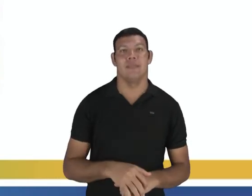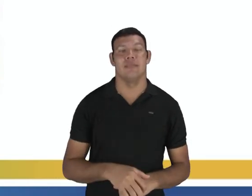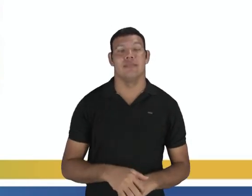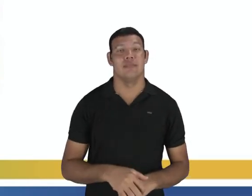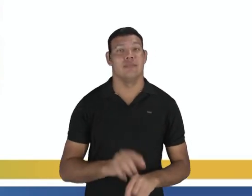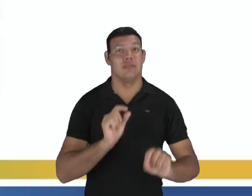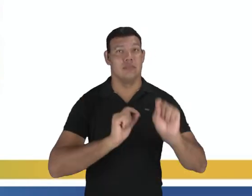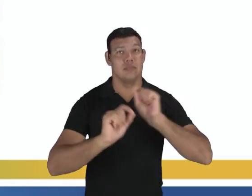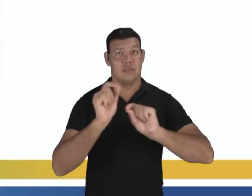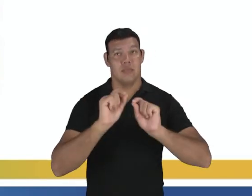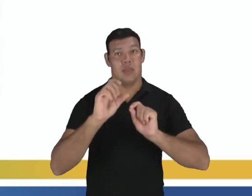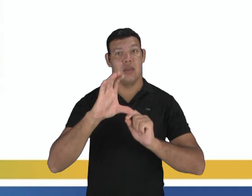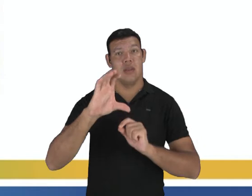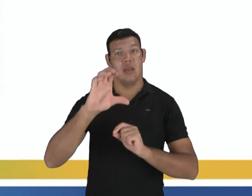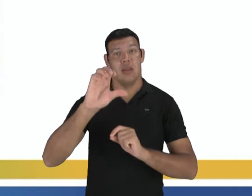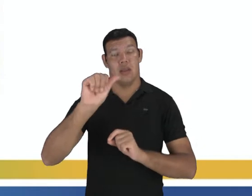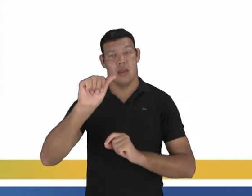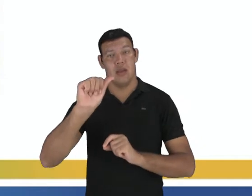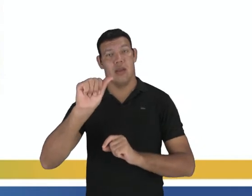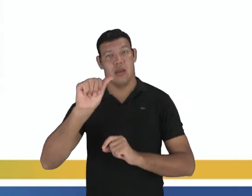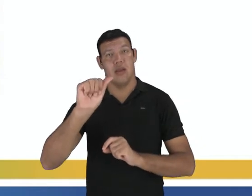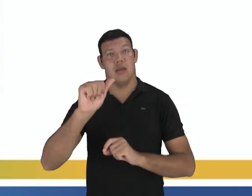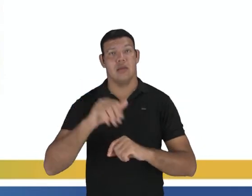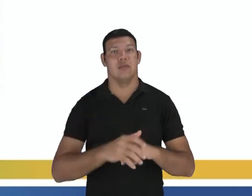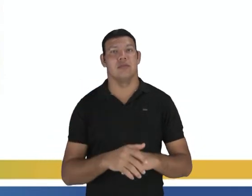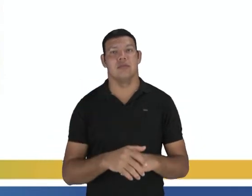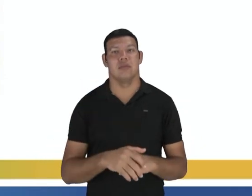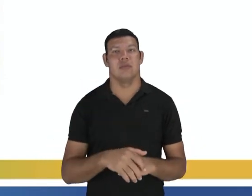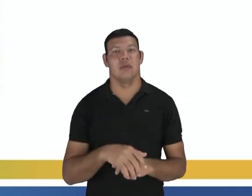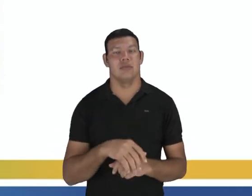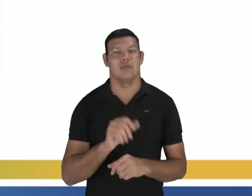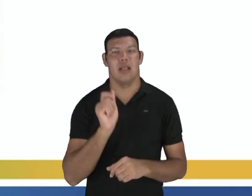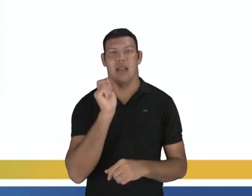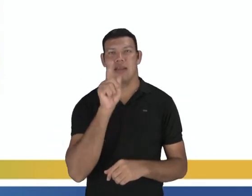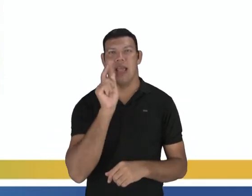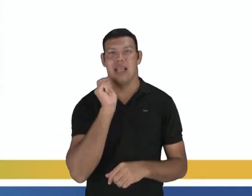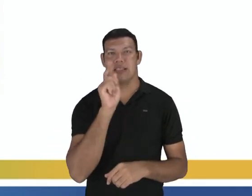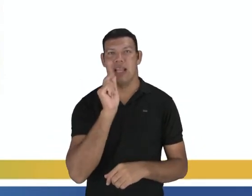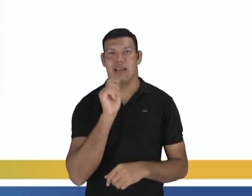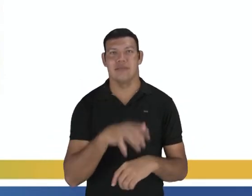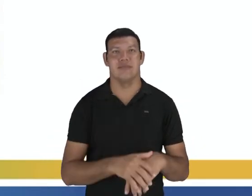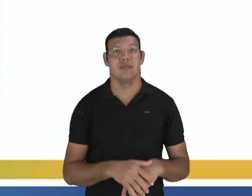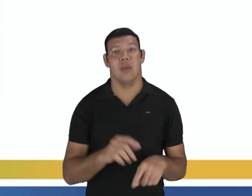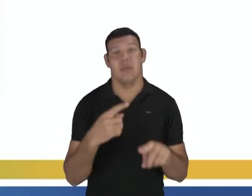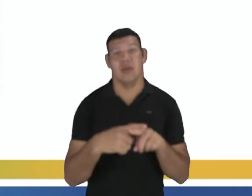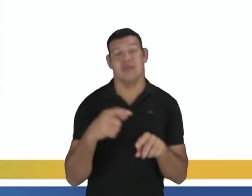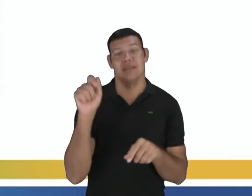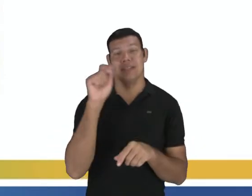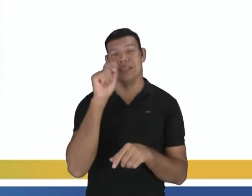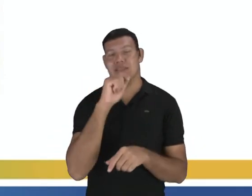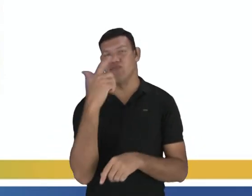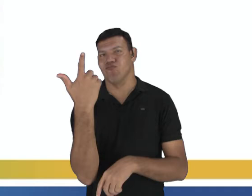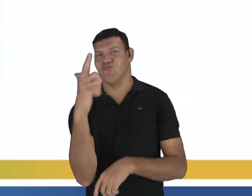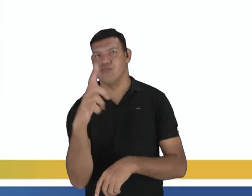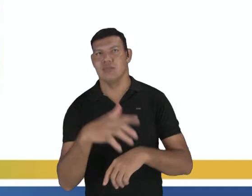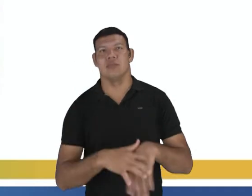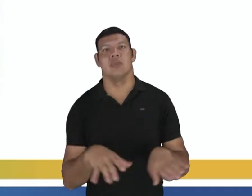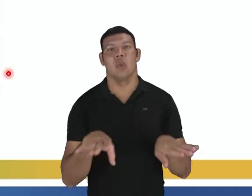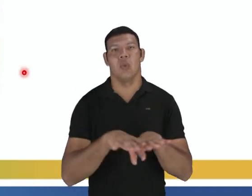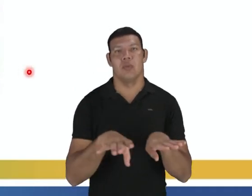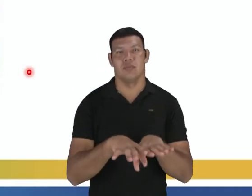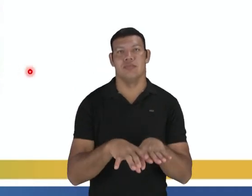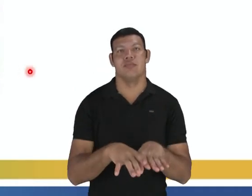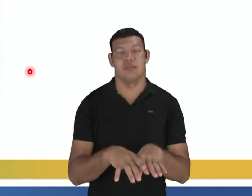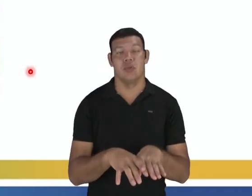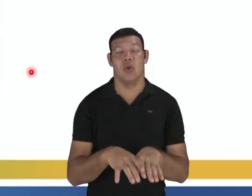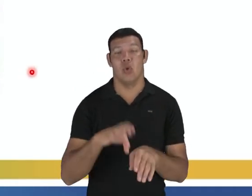pela precipitação do cálcio presente na nossa saliva, perdão, devido à falta de ionização, isso pode acontecer. E a formação de